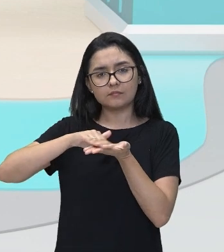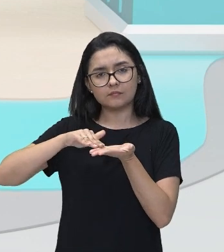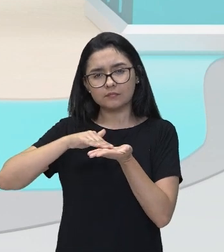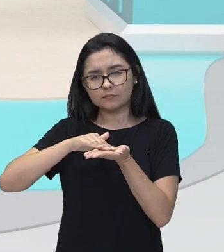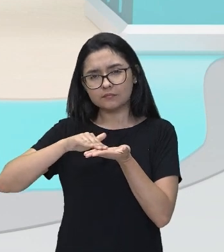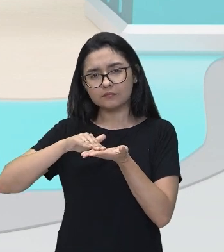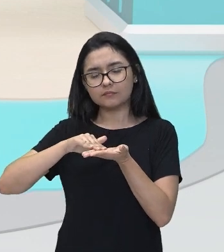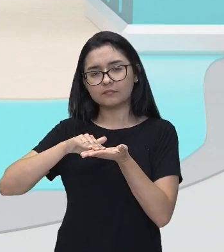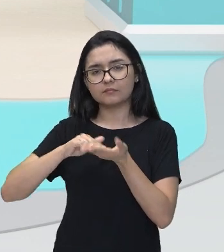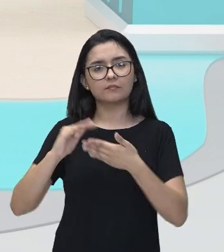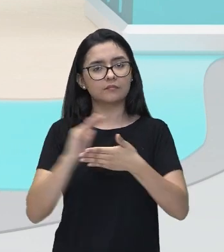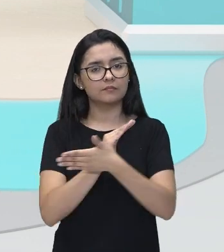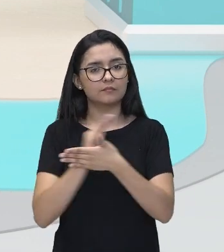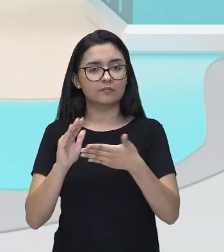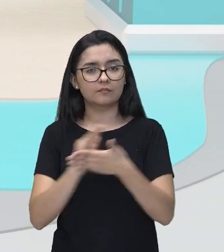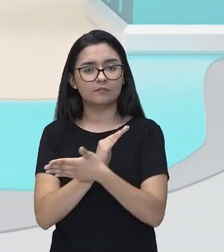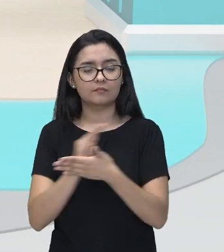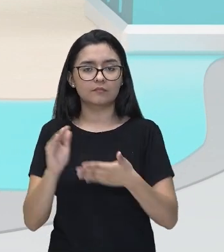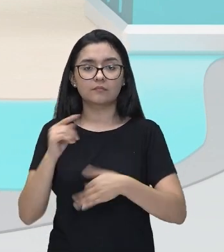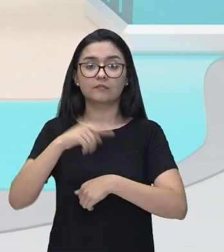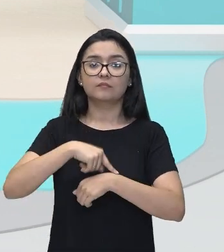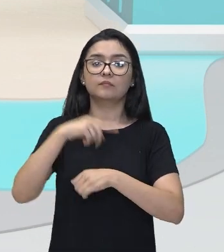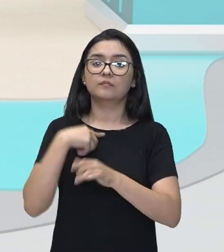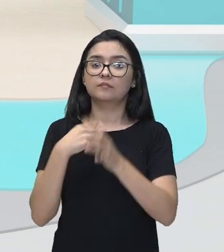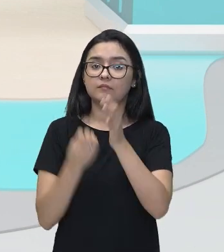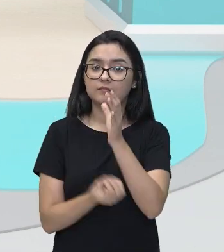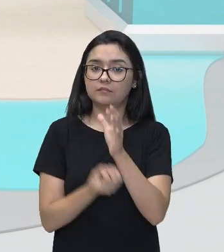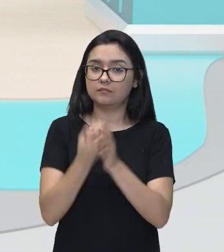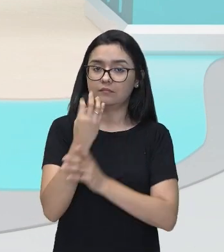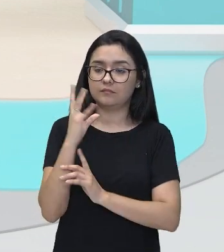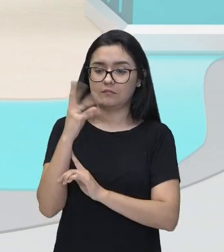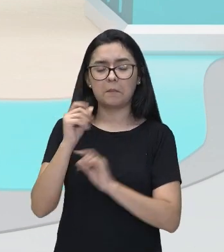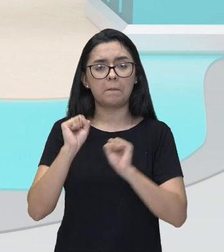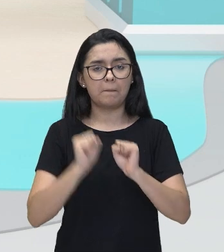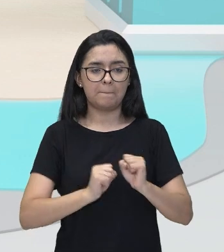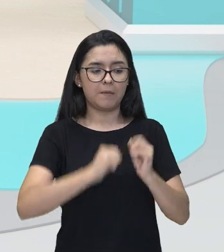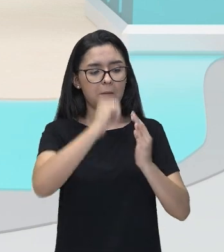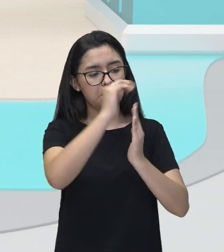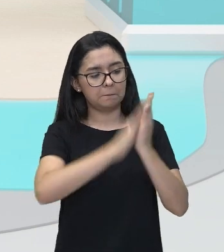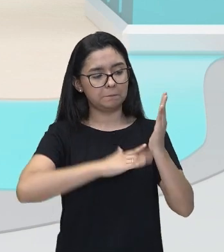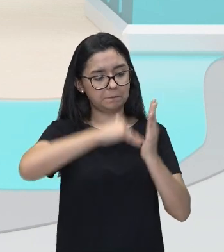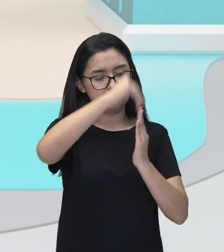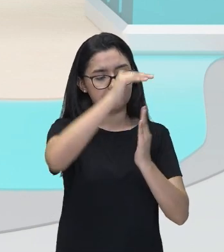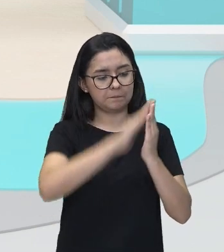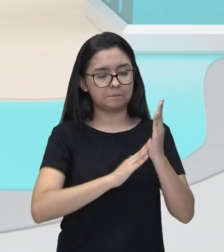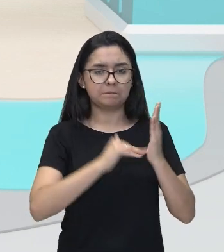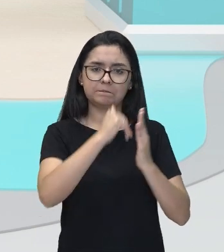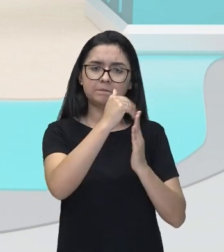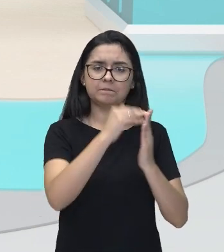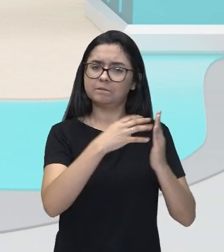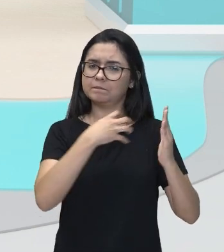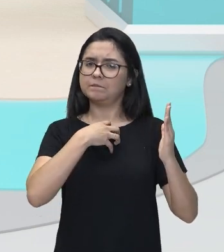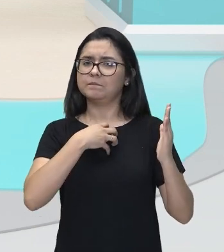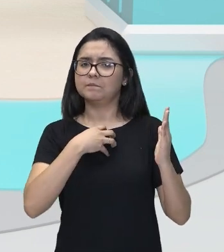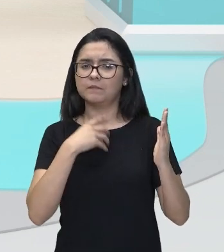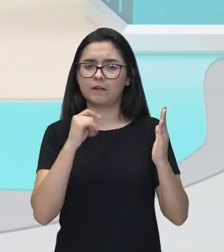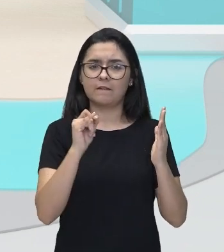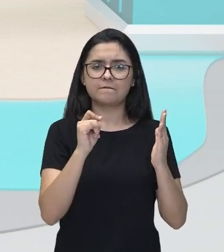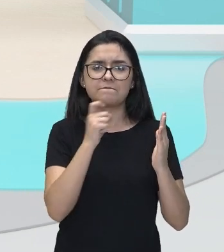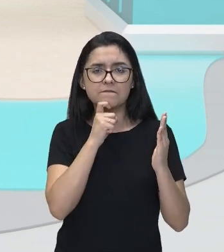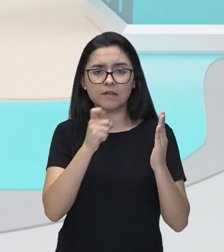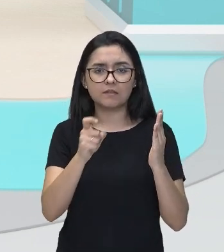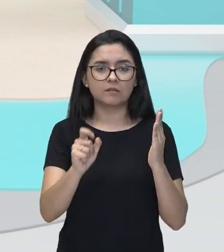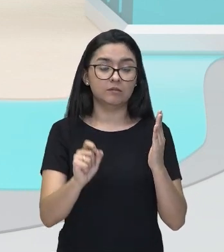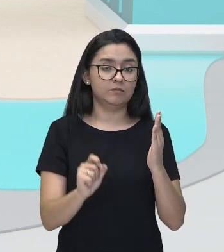ele faz uma obra de arte, pode ser uma pintura no quadro, ele dá uma sensação de frio. Se